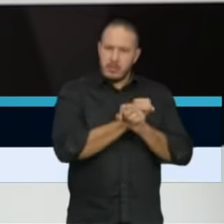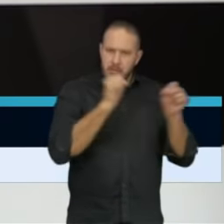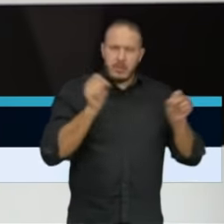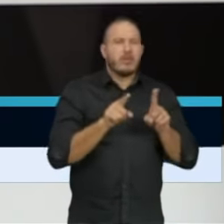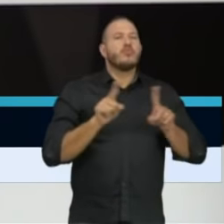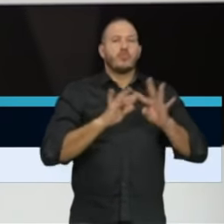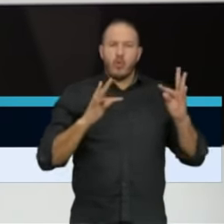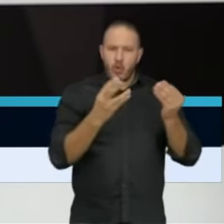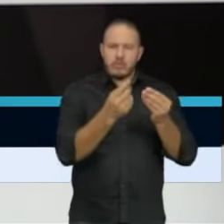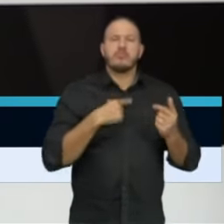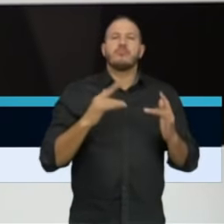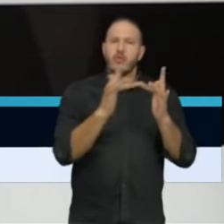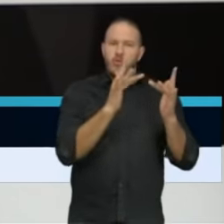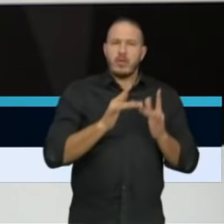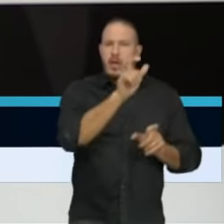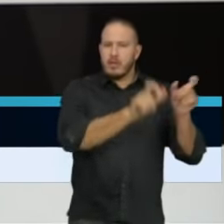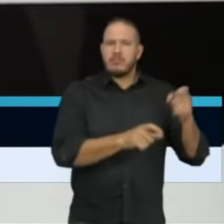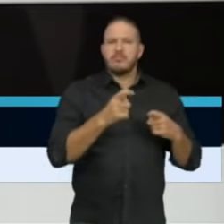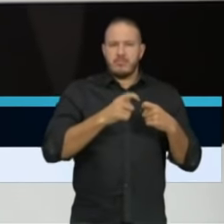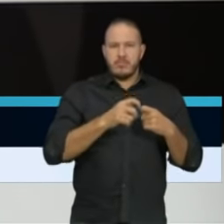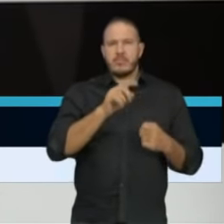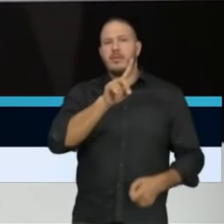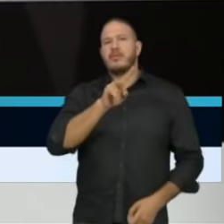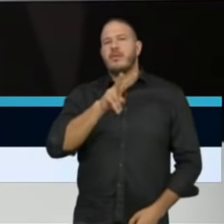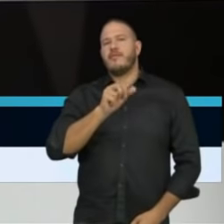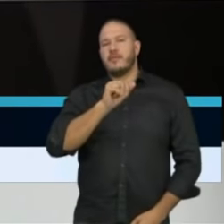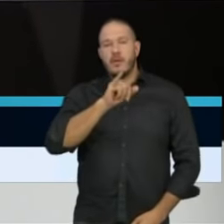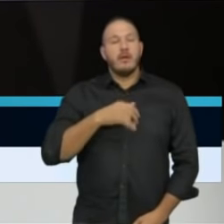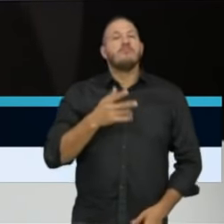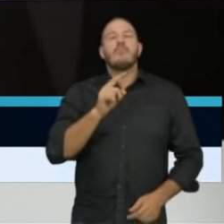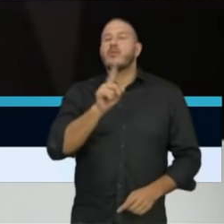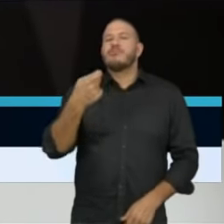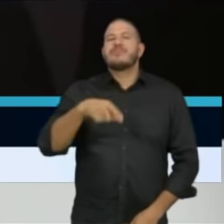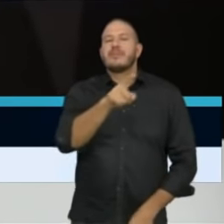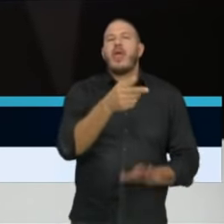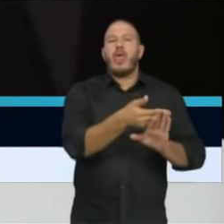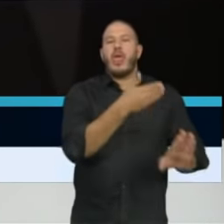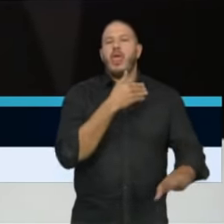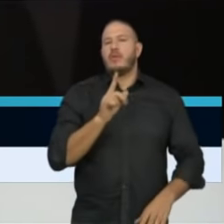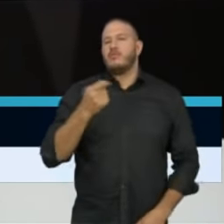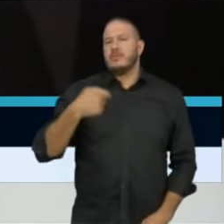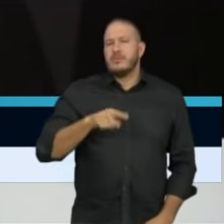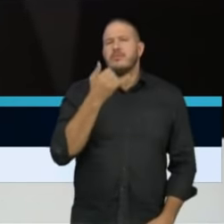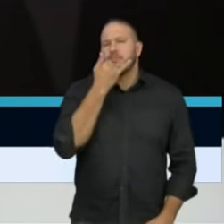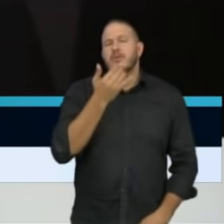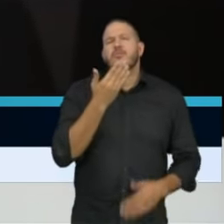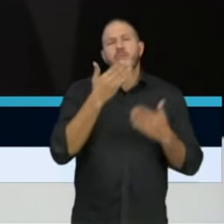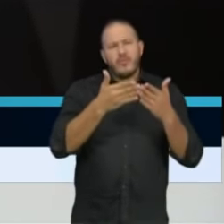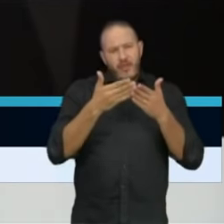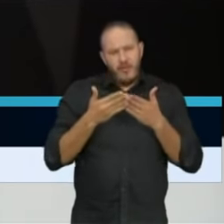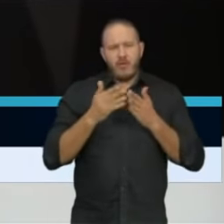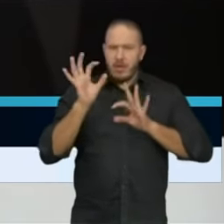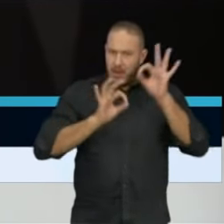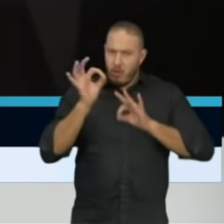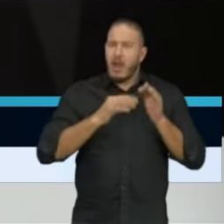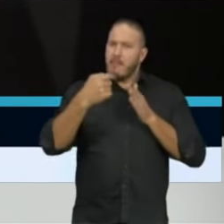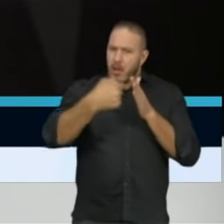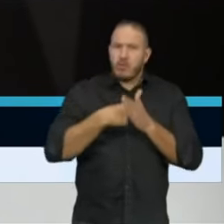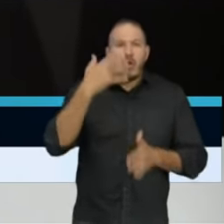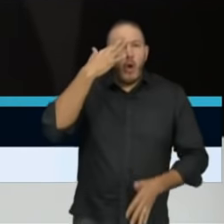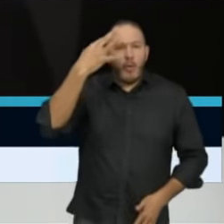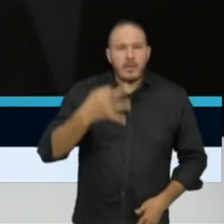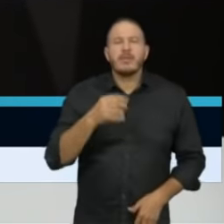tiveram contato com o doutor Davi Wippe. Mas não há necessidade de quarentena. E peço que, por favor, ao formular perguntas, compreenda a quem